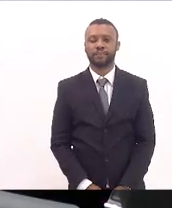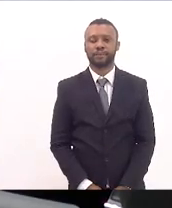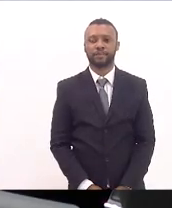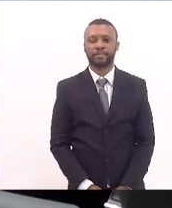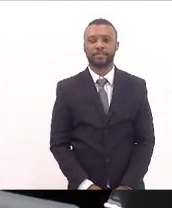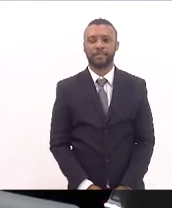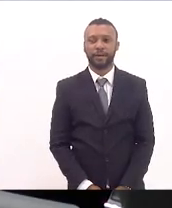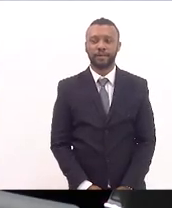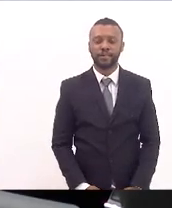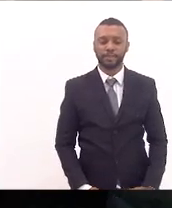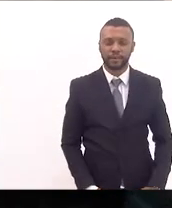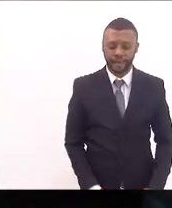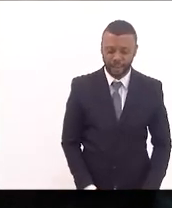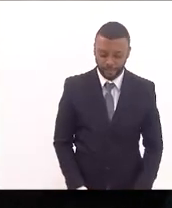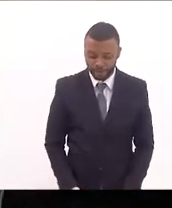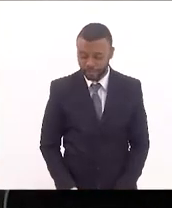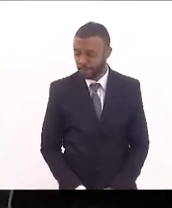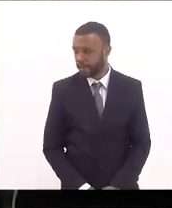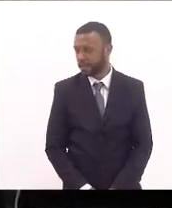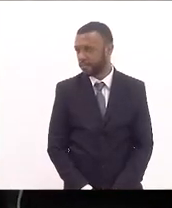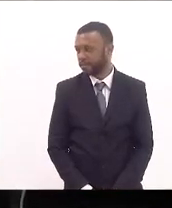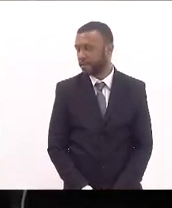em 1841